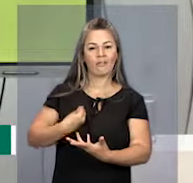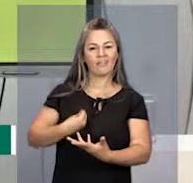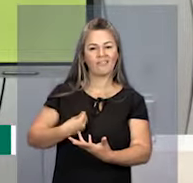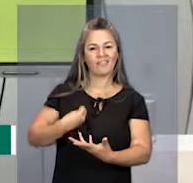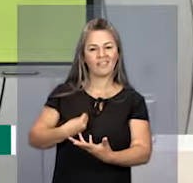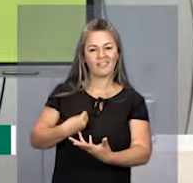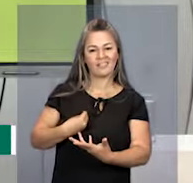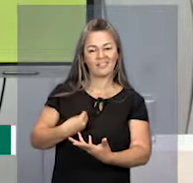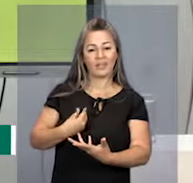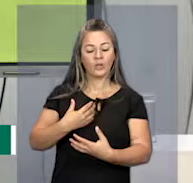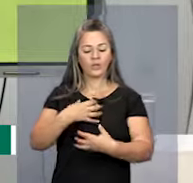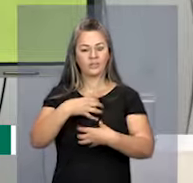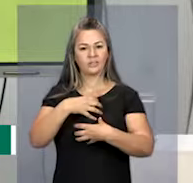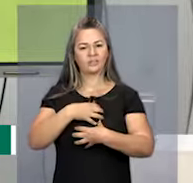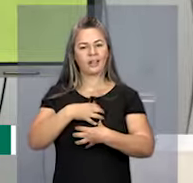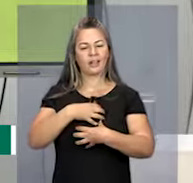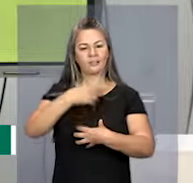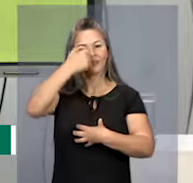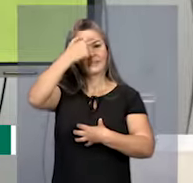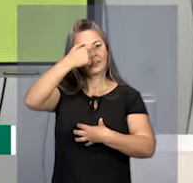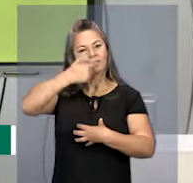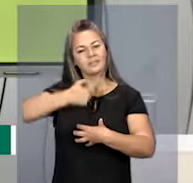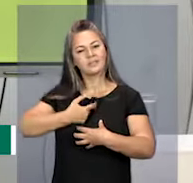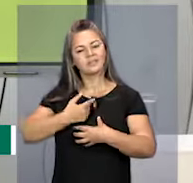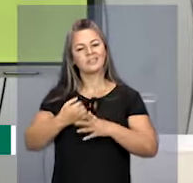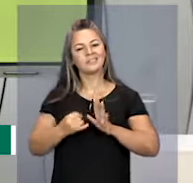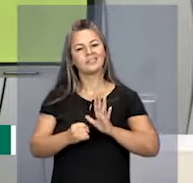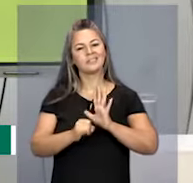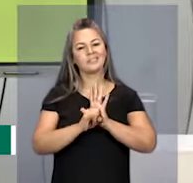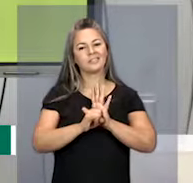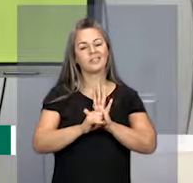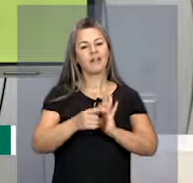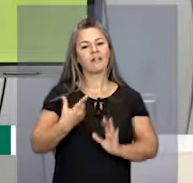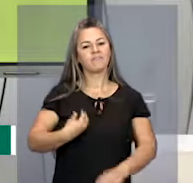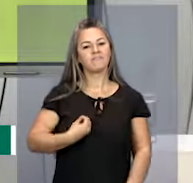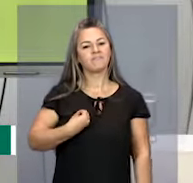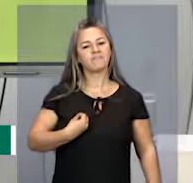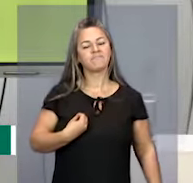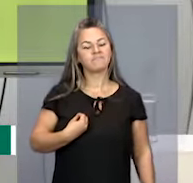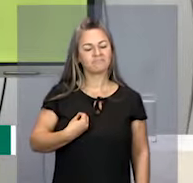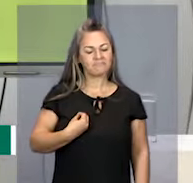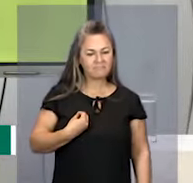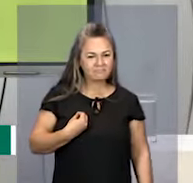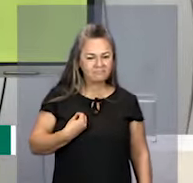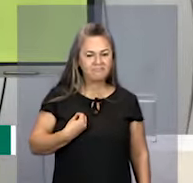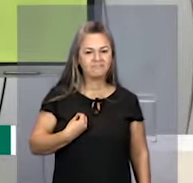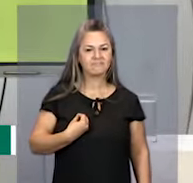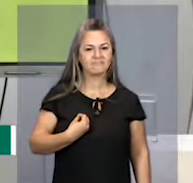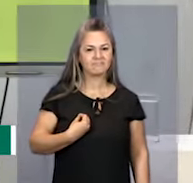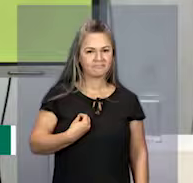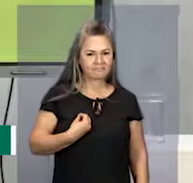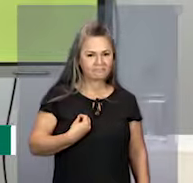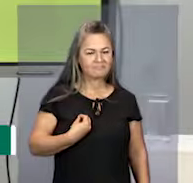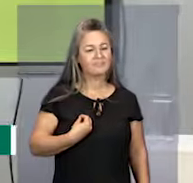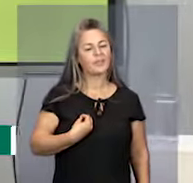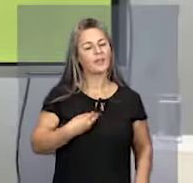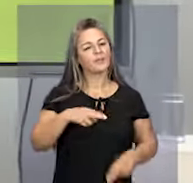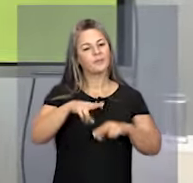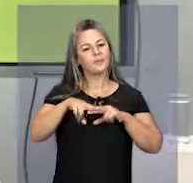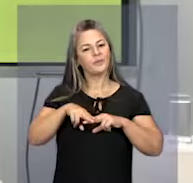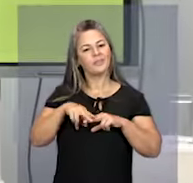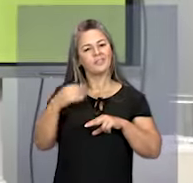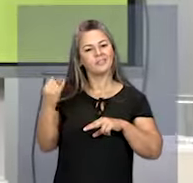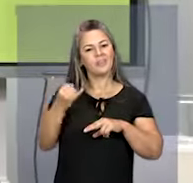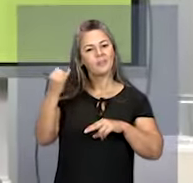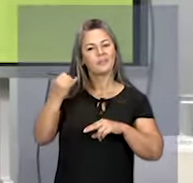das pessoas agirem, a forma das pessoas sentirem. Então, essa é a importância dos mitos.